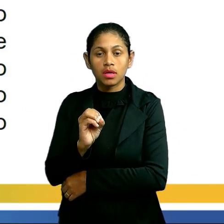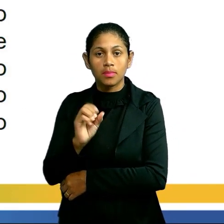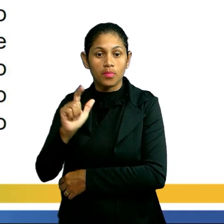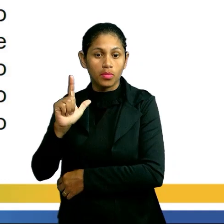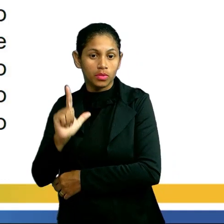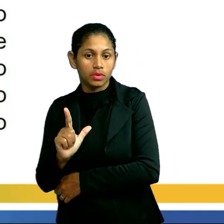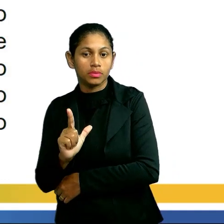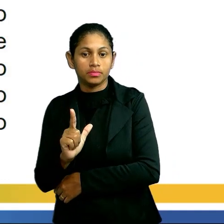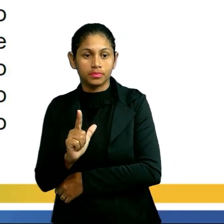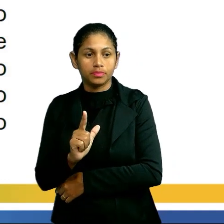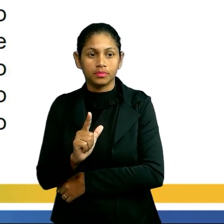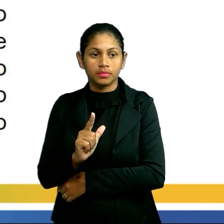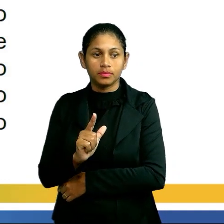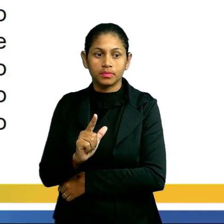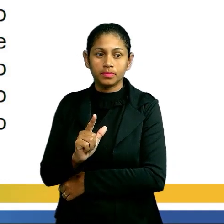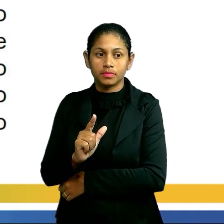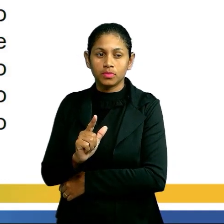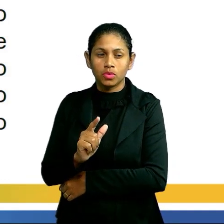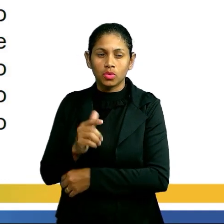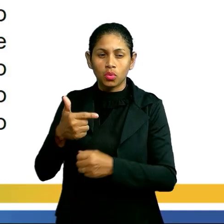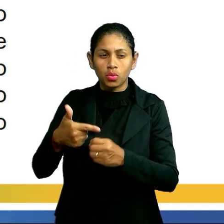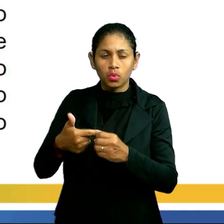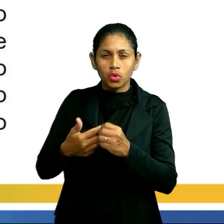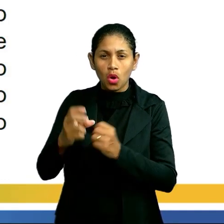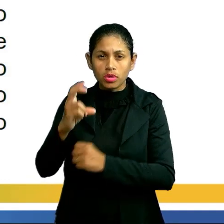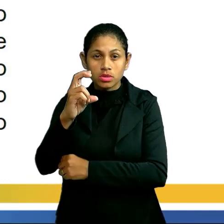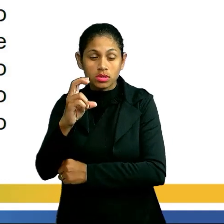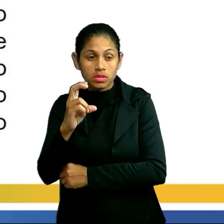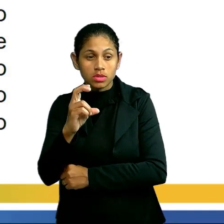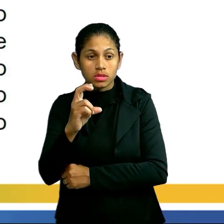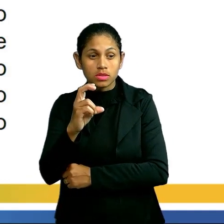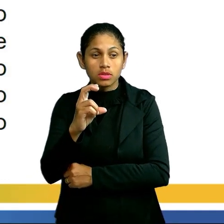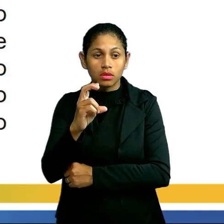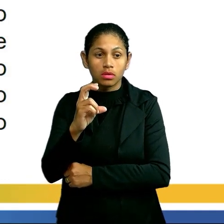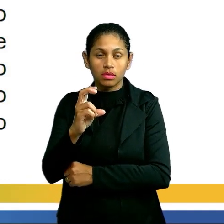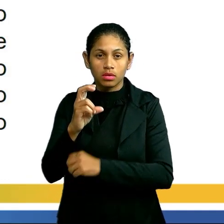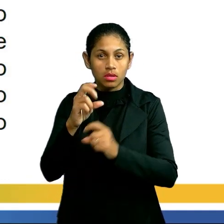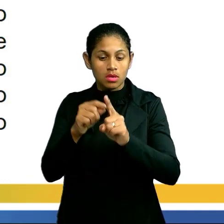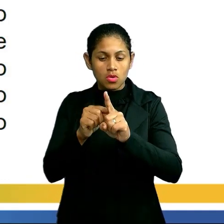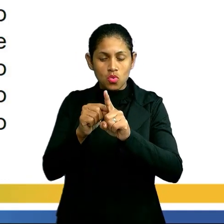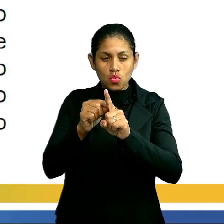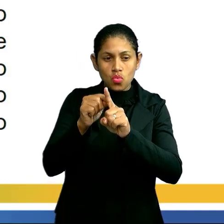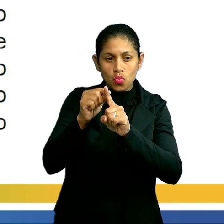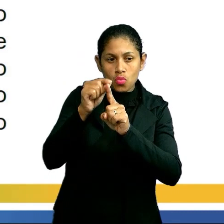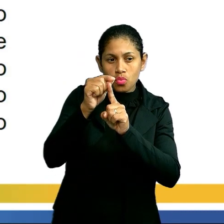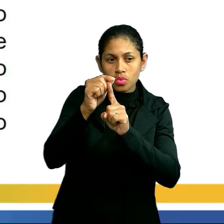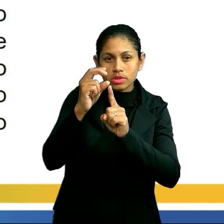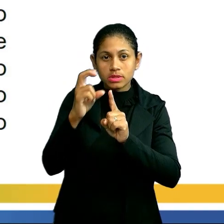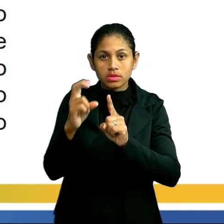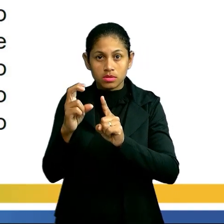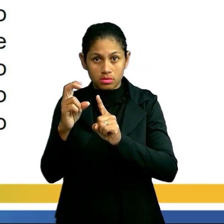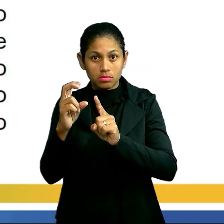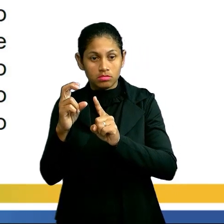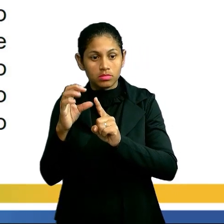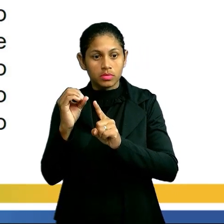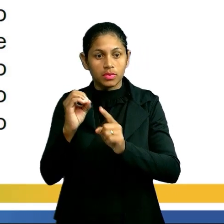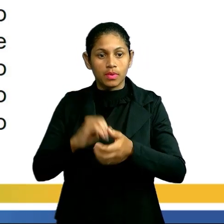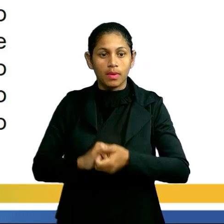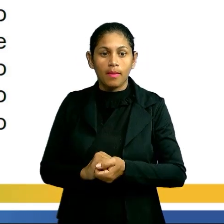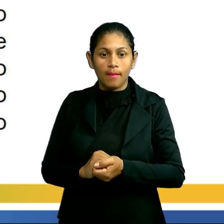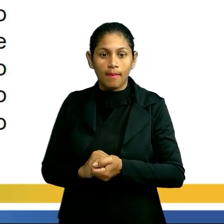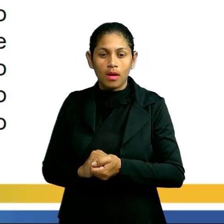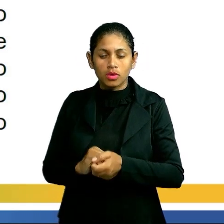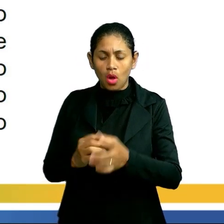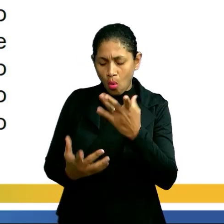de combustível para aquecê-lo, para que dessa forma atinja a temperatura de 35 graus Celsius. sendo o litro o